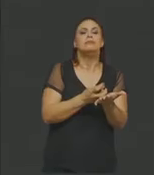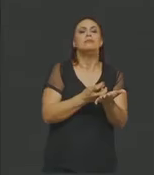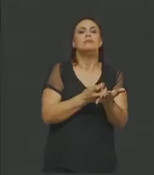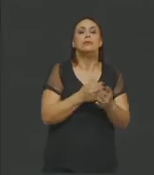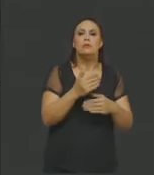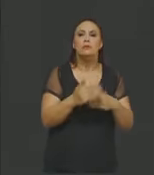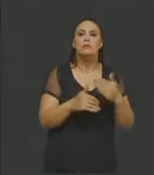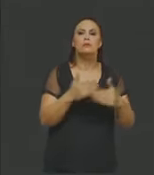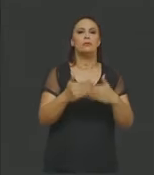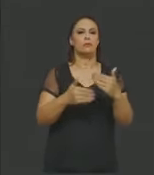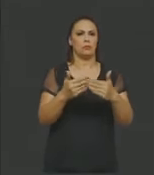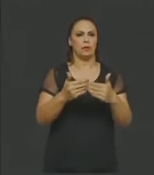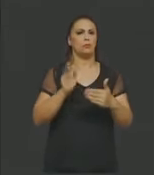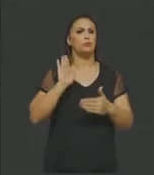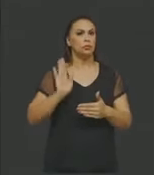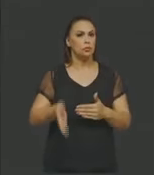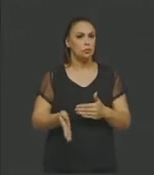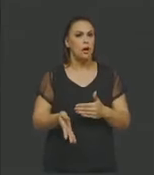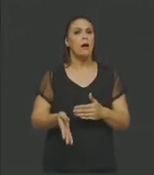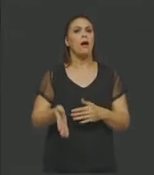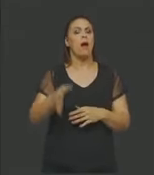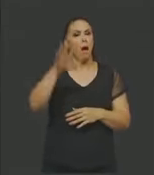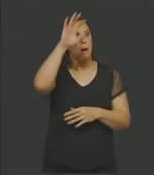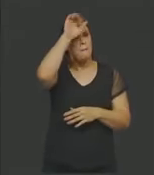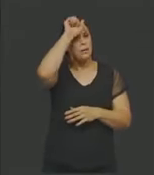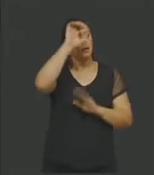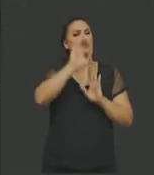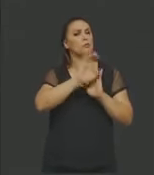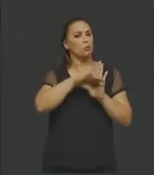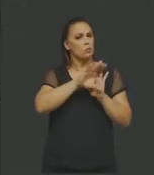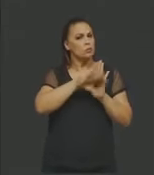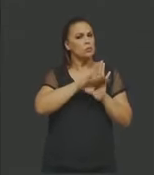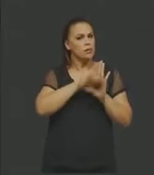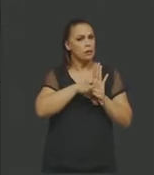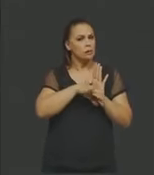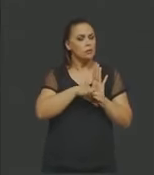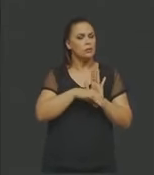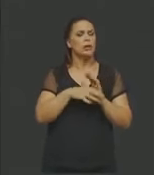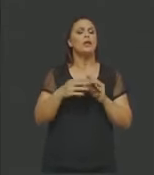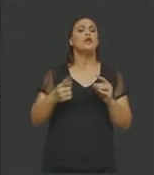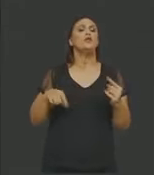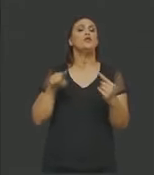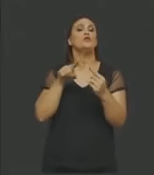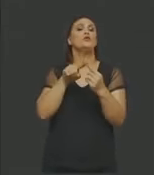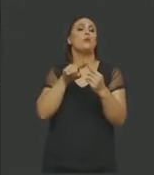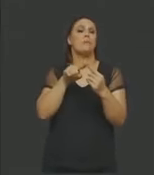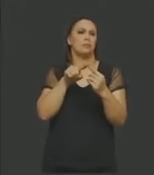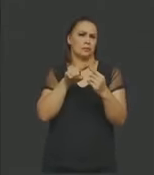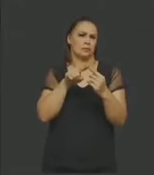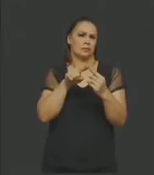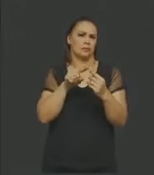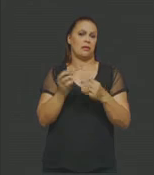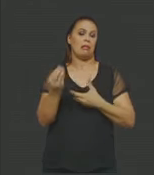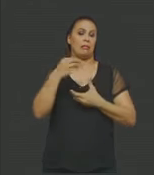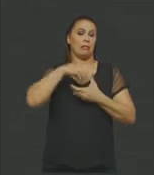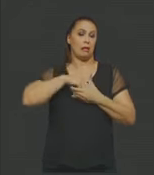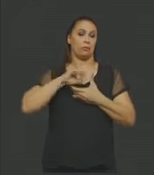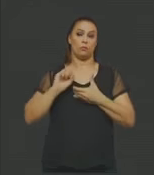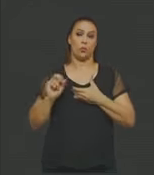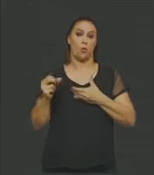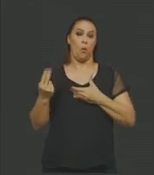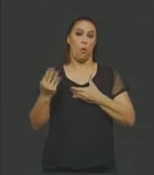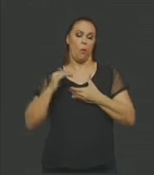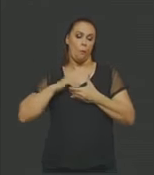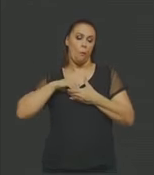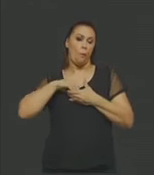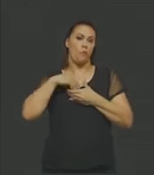vimos também alguns tipos de desenvolvimento embrionário, seja ele dentro do corpo da mãe ou fora do corpo da mãe. Mas a gente